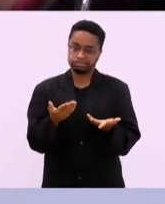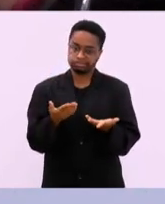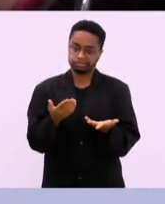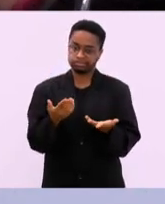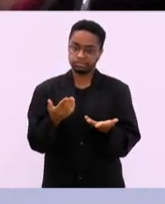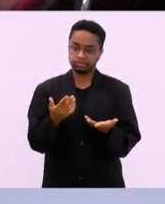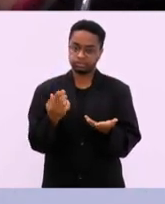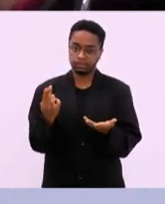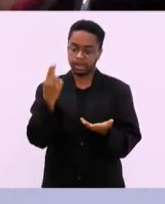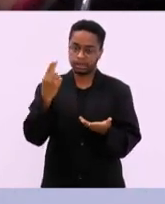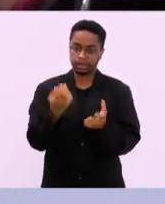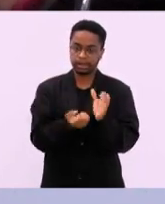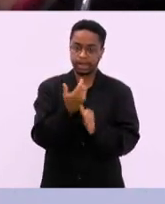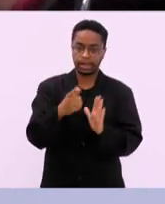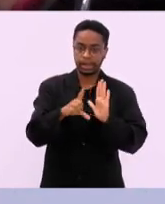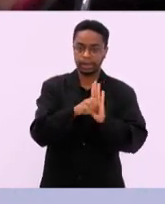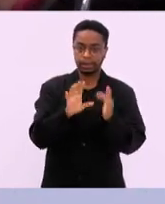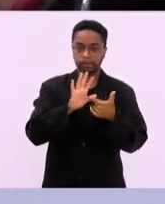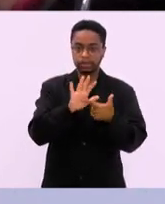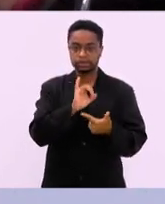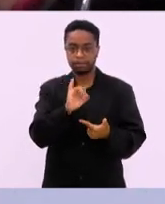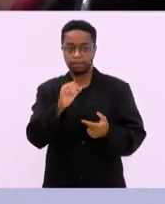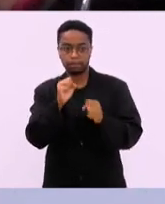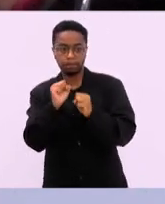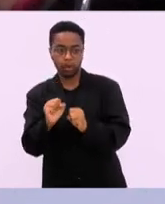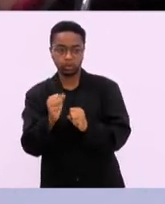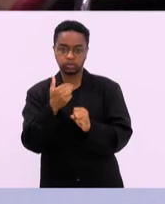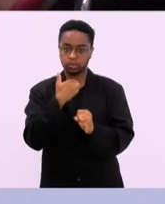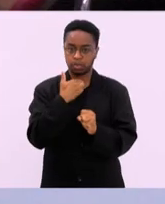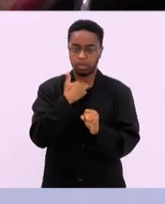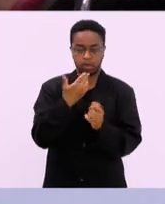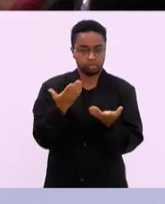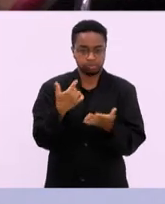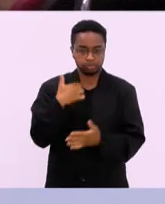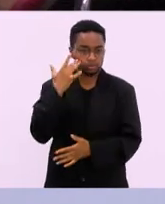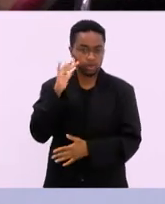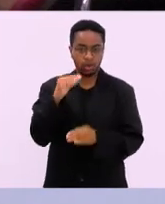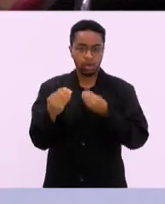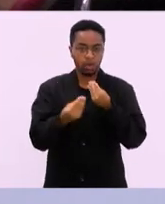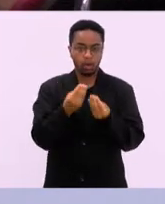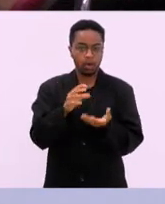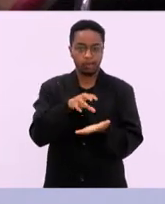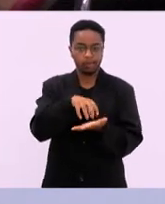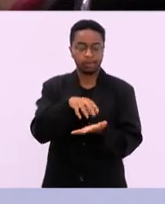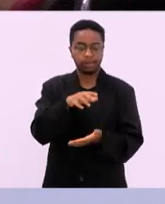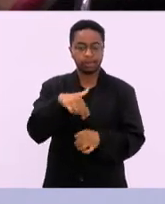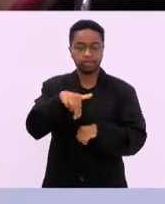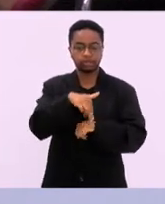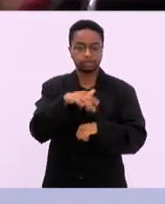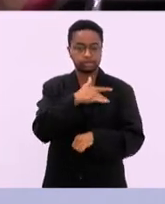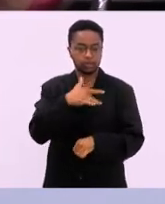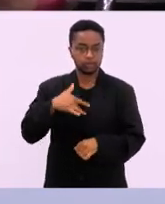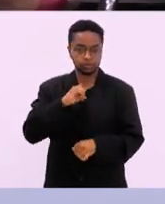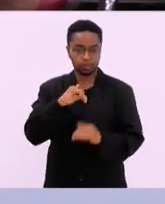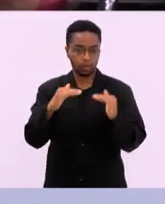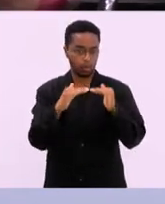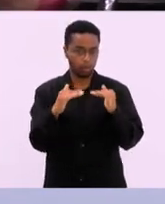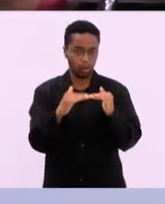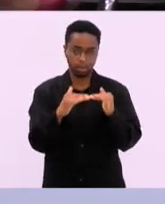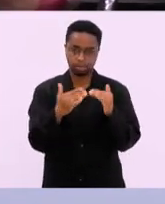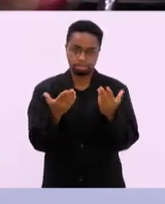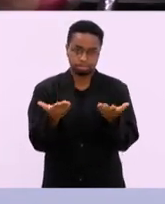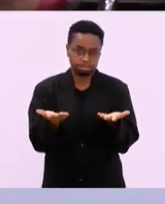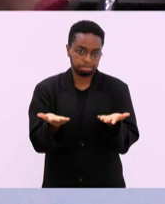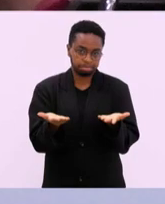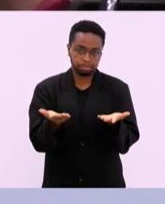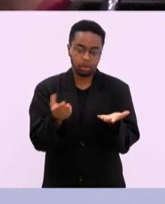pode ou não pode. Eu não sei se a Agência Nacional de Saúde acata, se